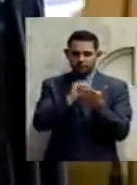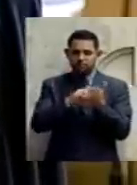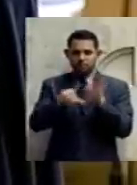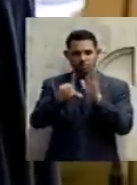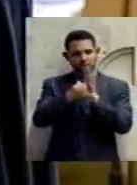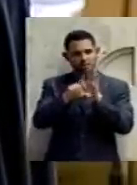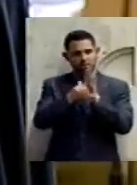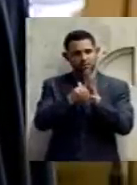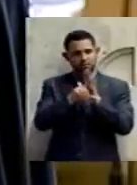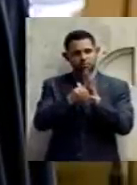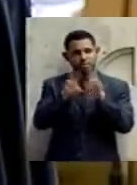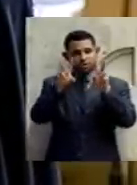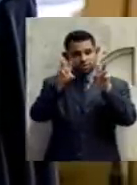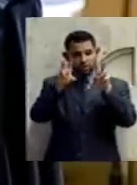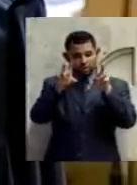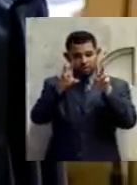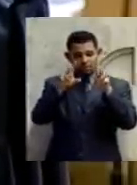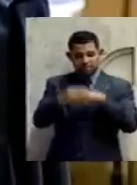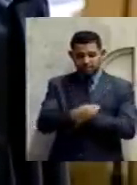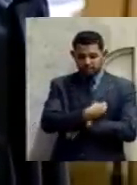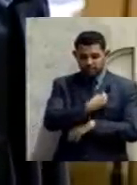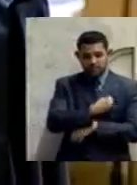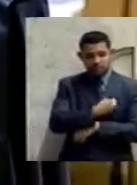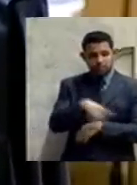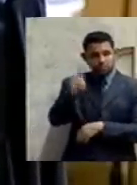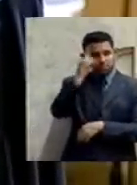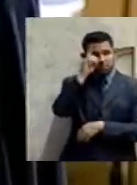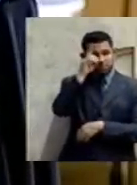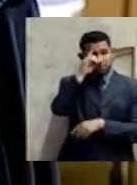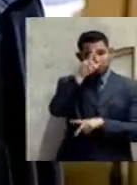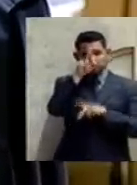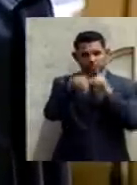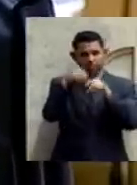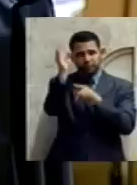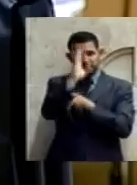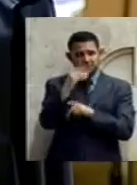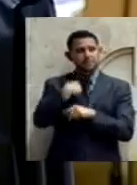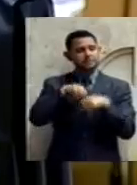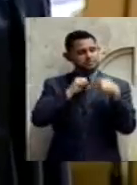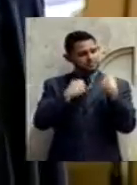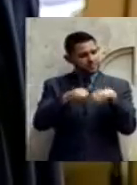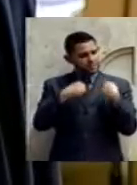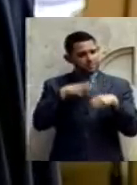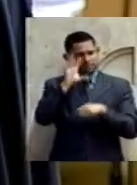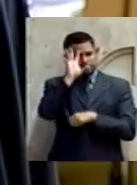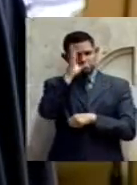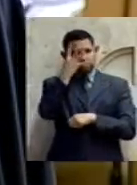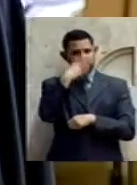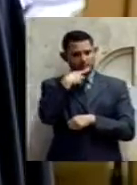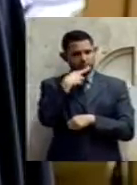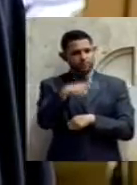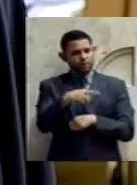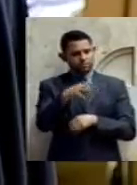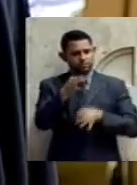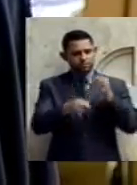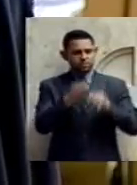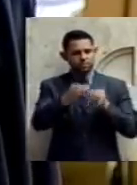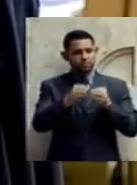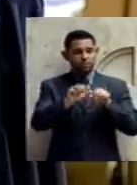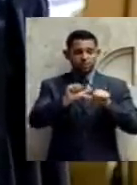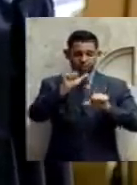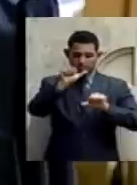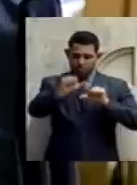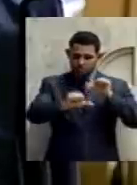legal diante de questões presentes no dia a dia da sociedade que precisam ser resolvidas, ou mesmo que envolvam a correção de